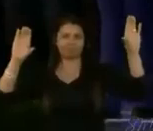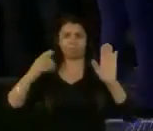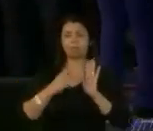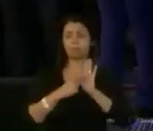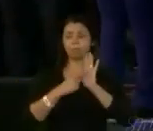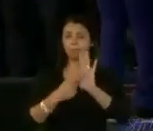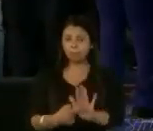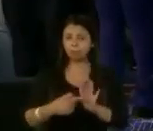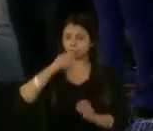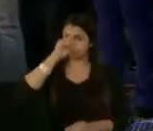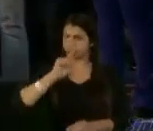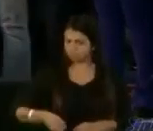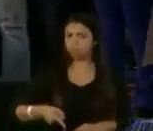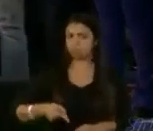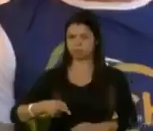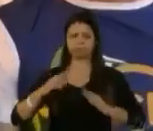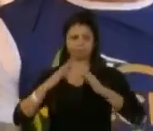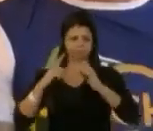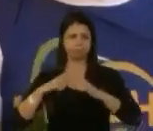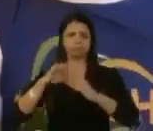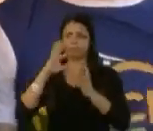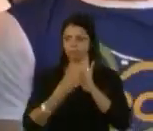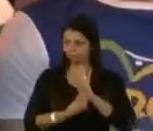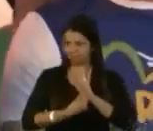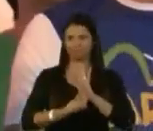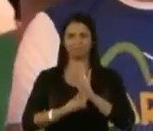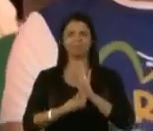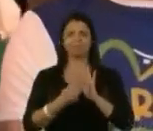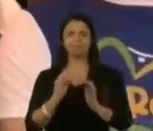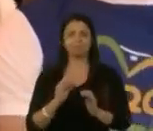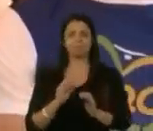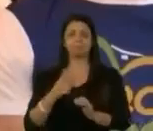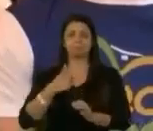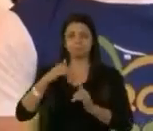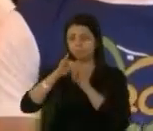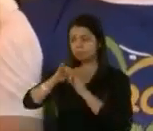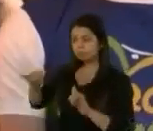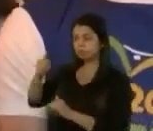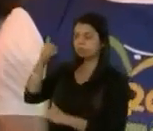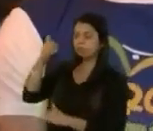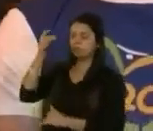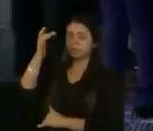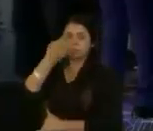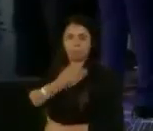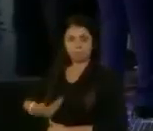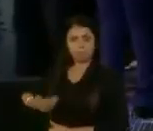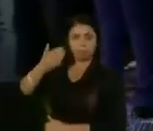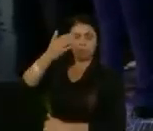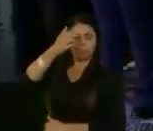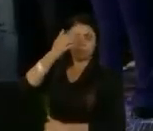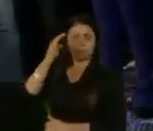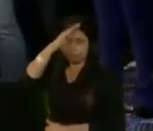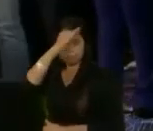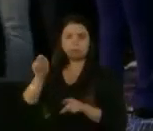igreja. Eu vou dizer uma palavra para o presidente, para a primeira dama, que isso transcende o mundo